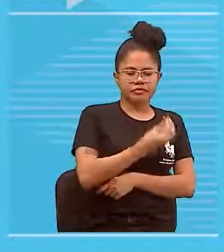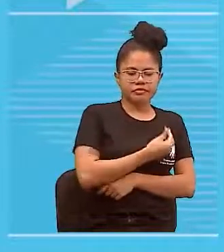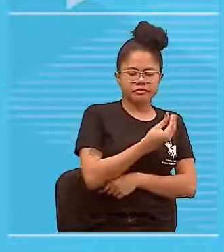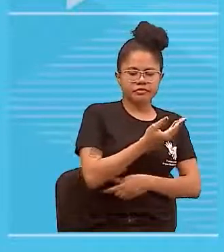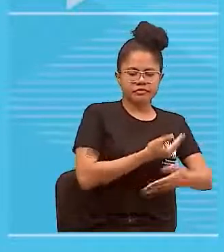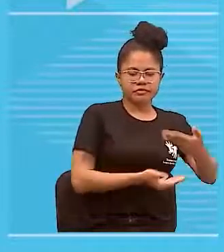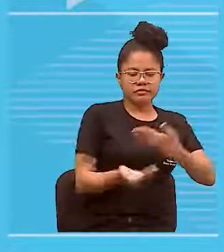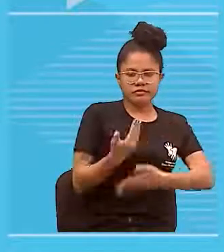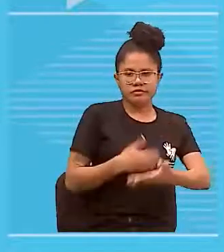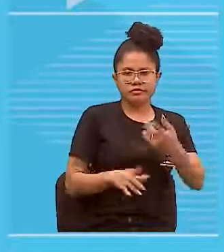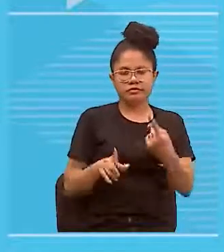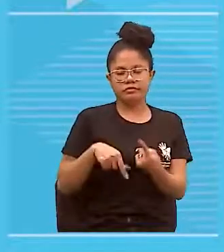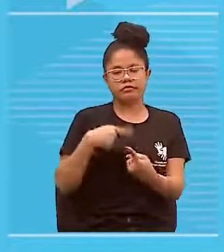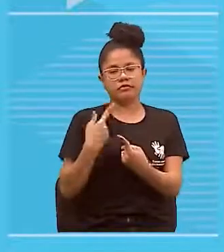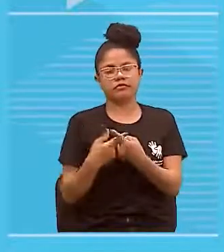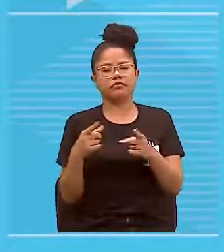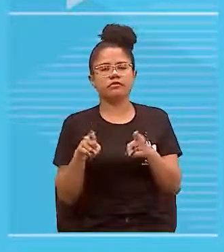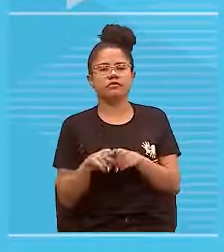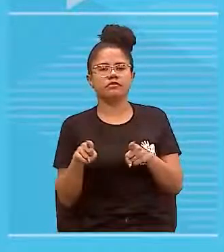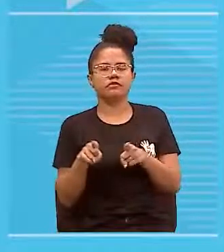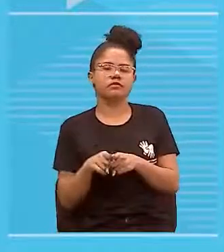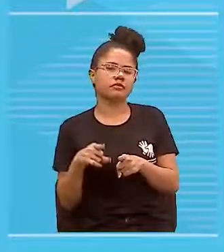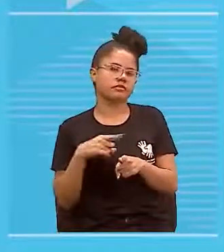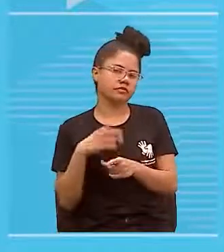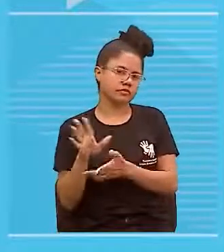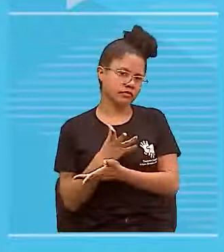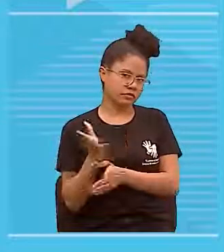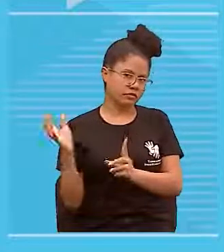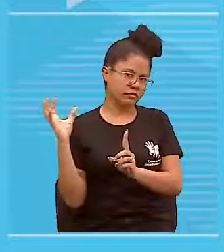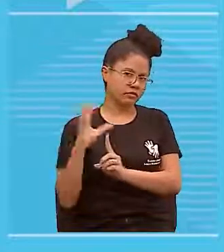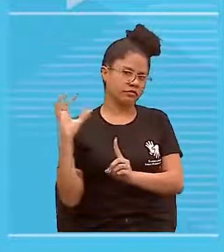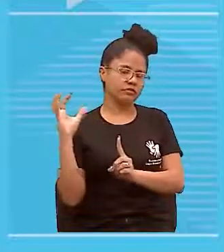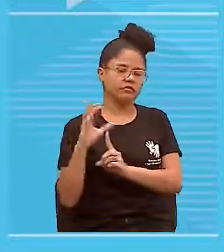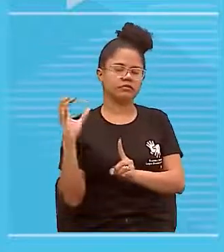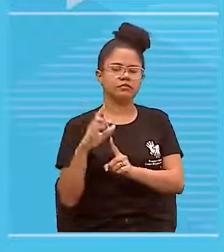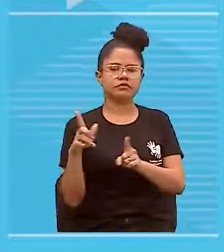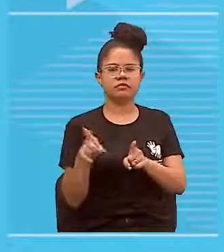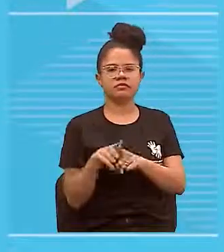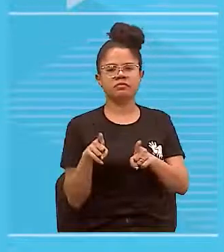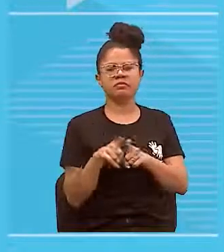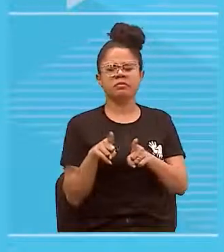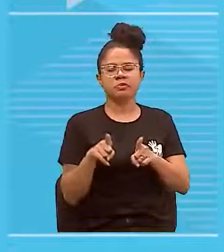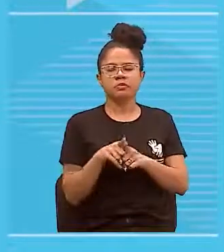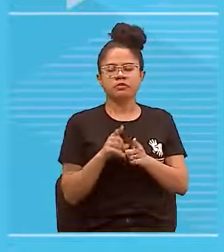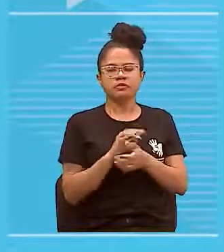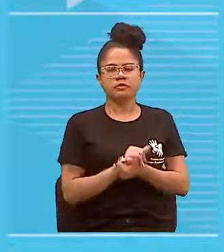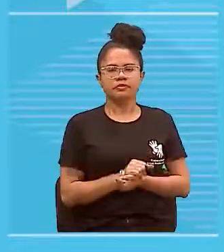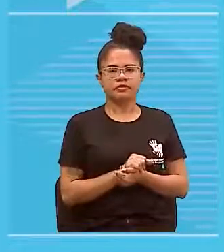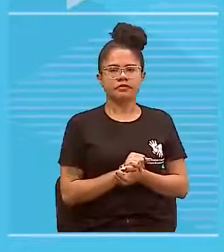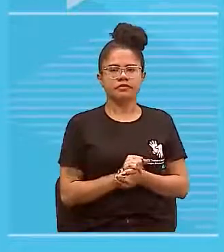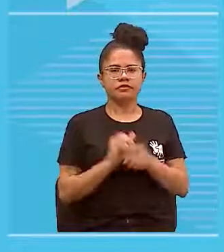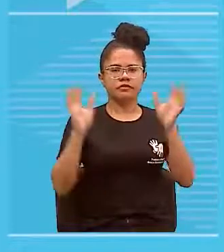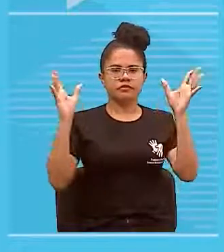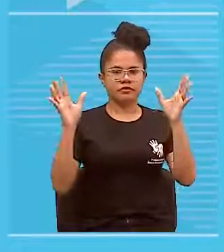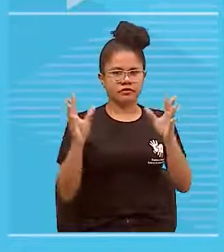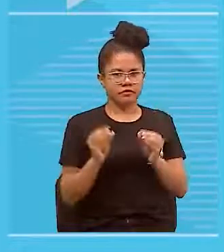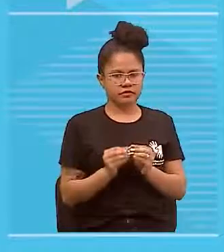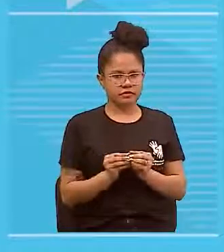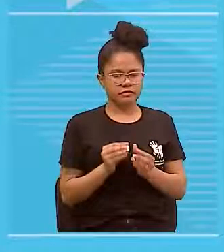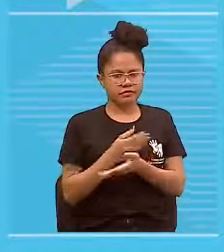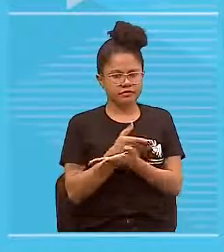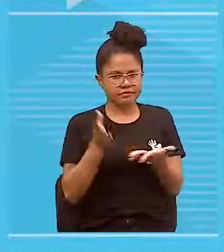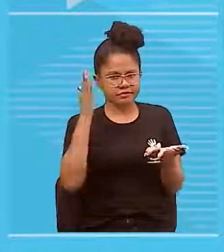entre si, mas que eles vão sofrer a influência dos fatores abióticos. Estão entendendo qual